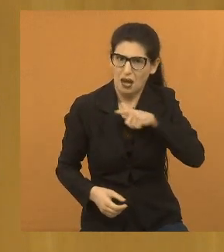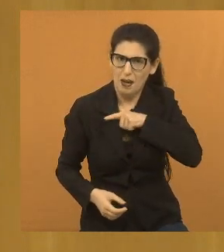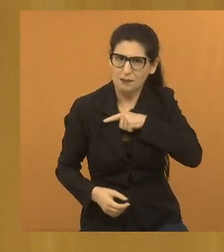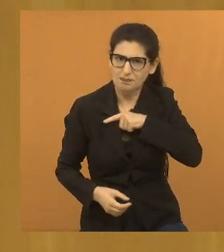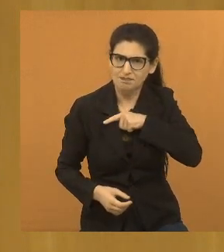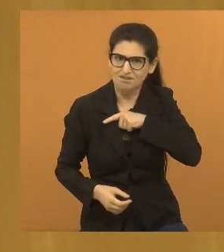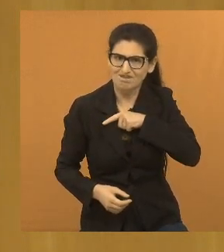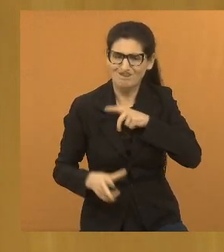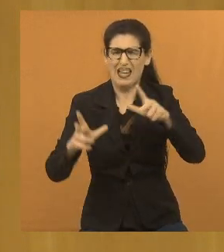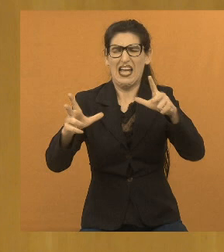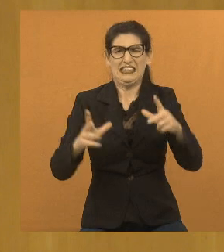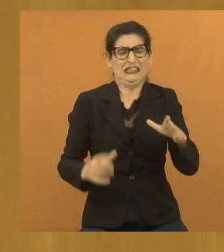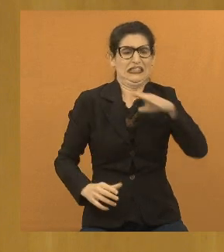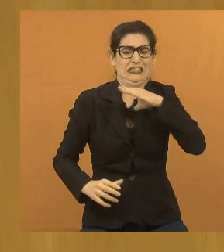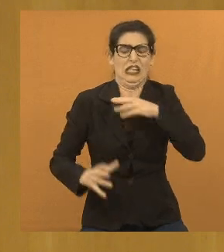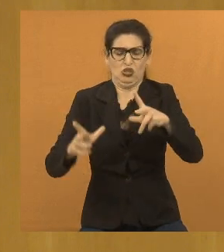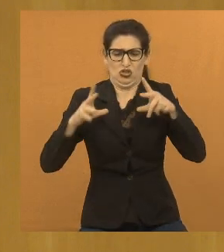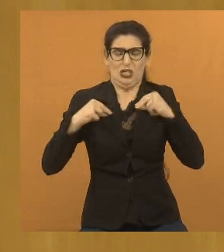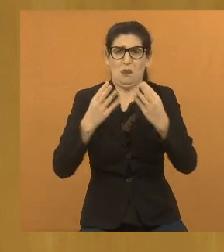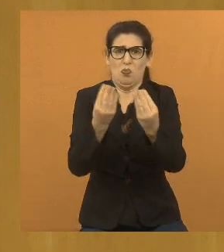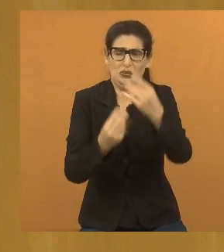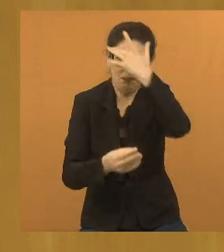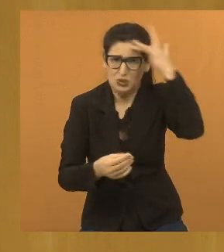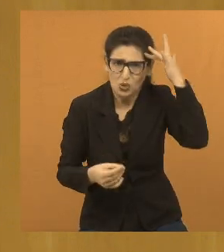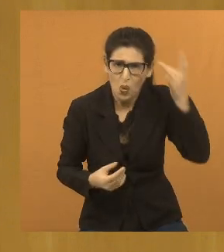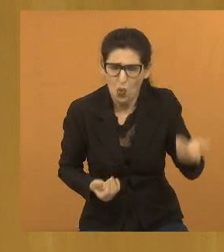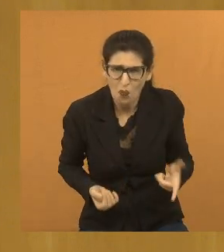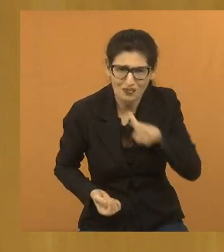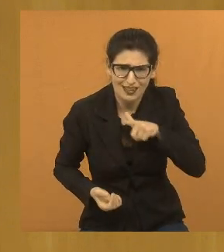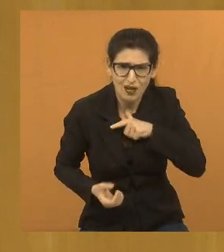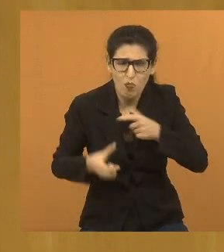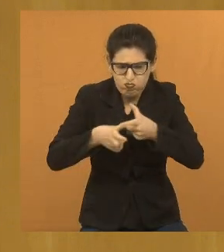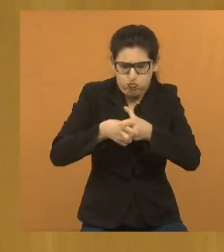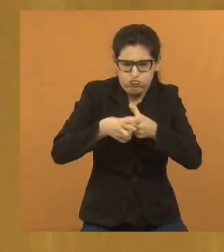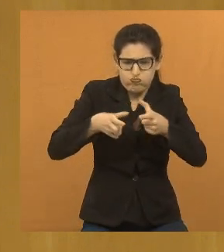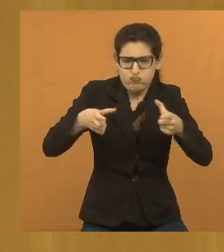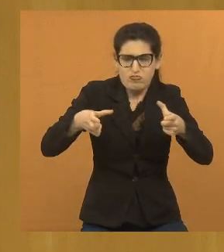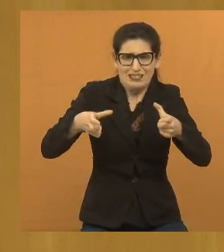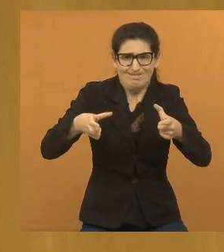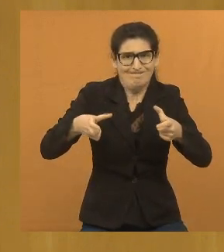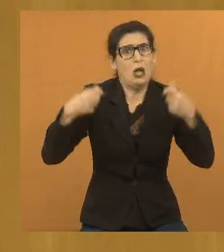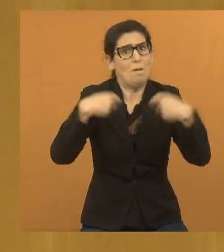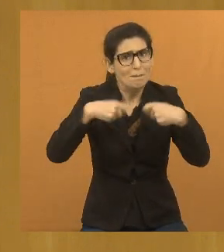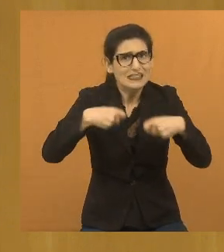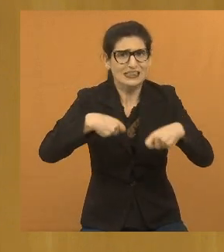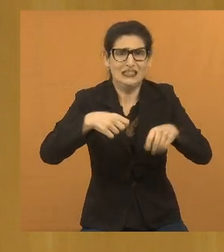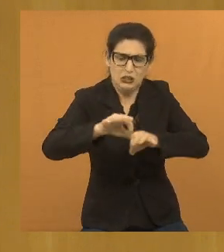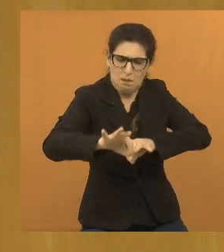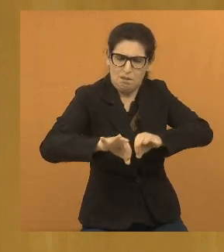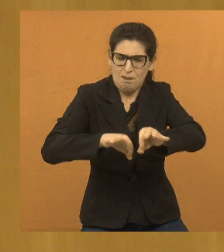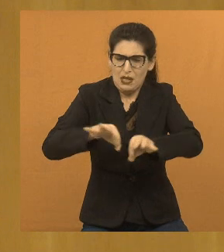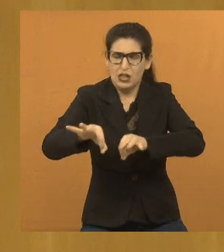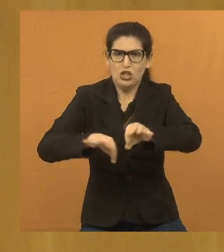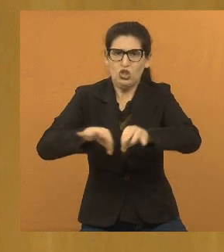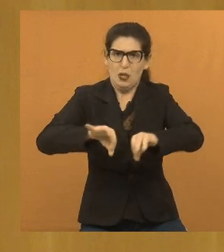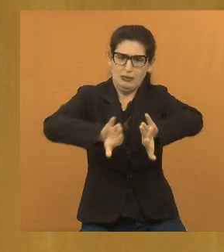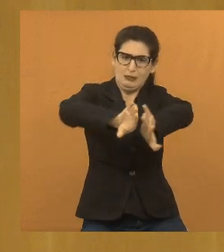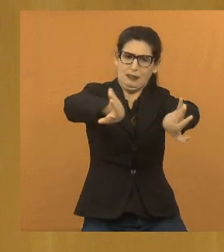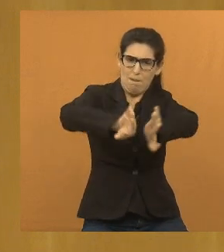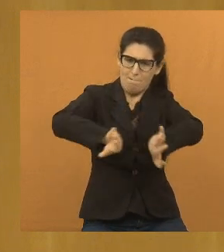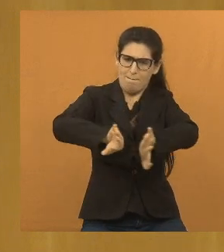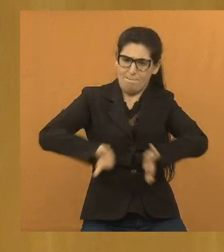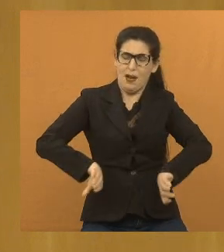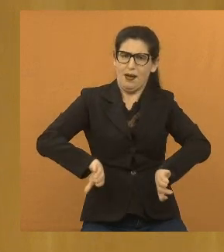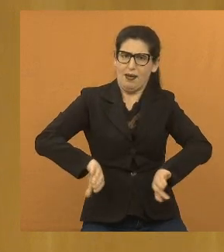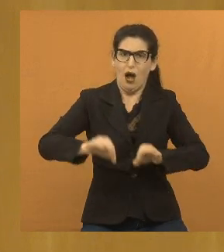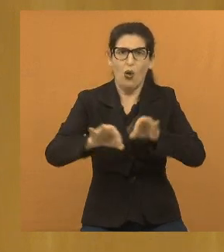determinado momento, a cidade ela precisa de um planejamento. Ela precisa definir como o seu território deve